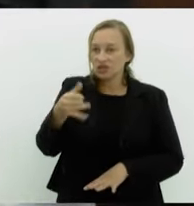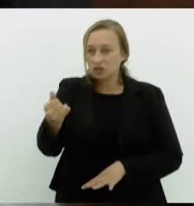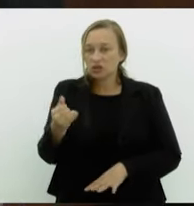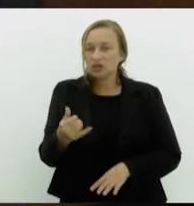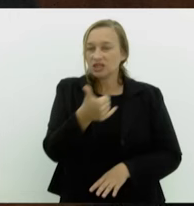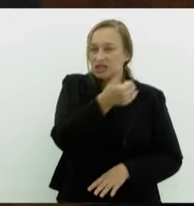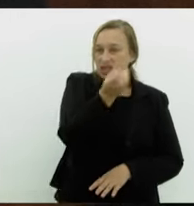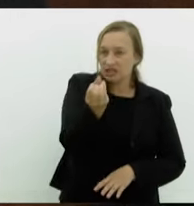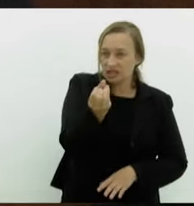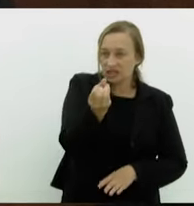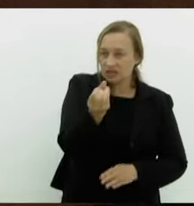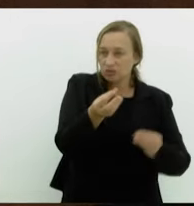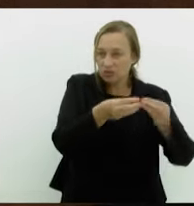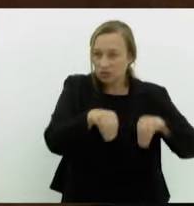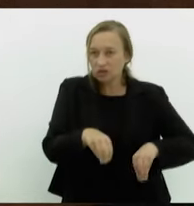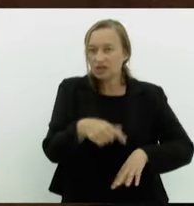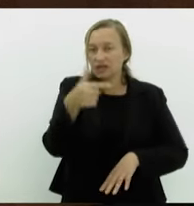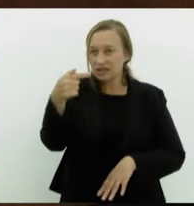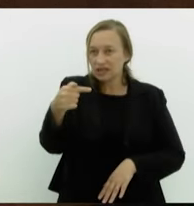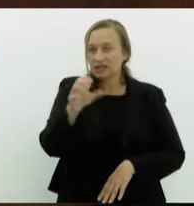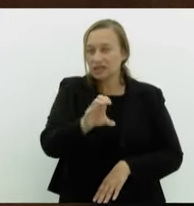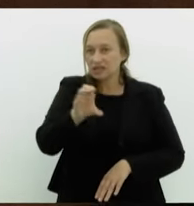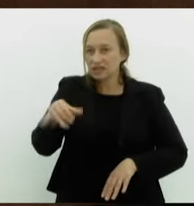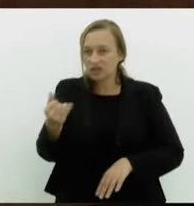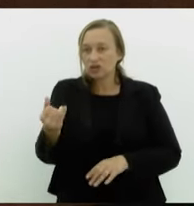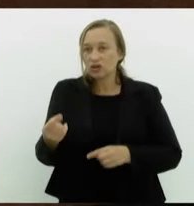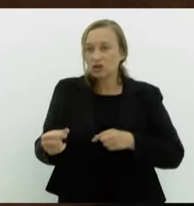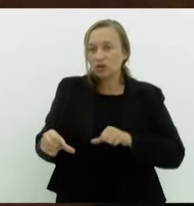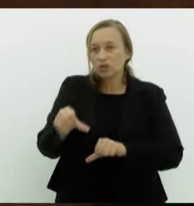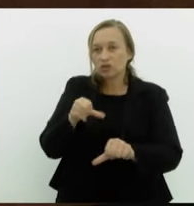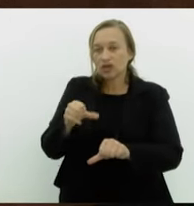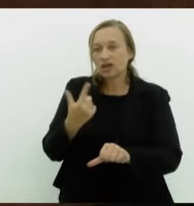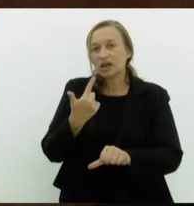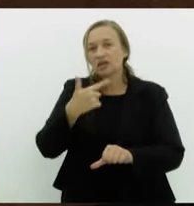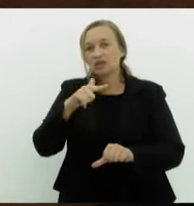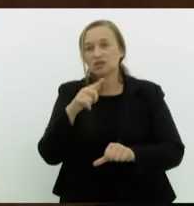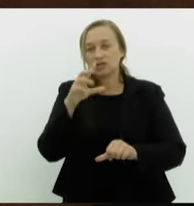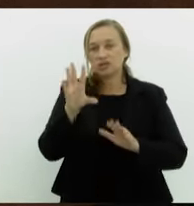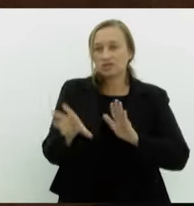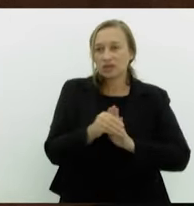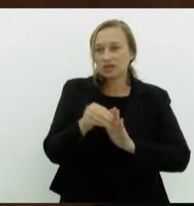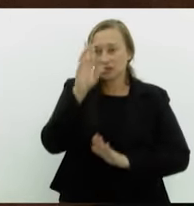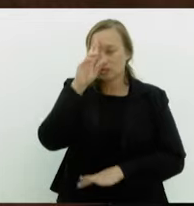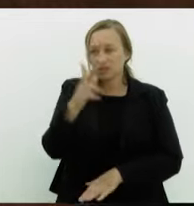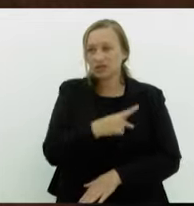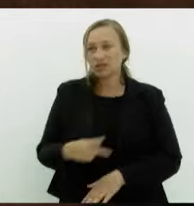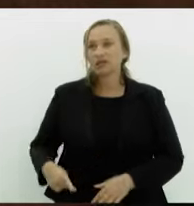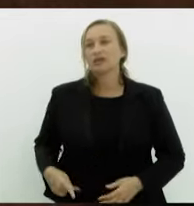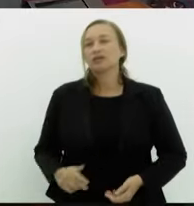emenda número 7 da CCJ, contrário às demais emendas, presidente.